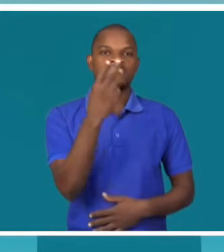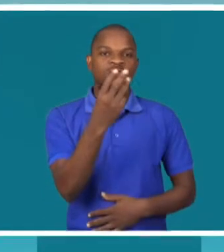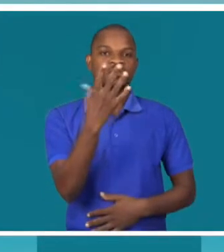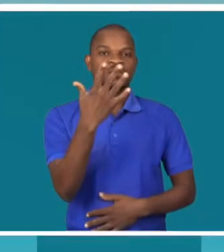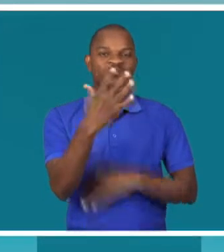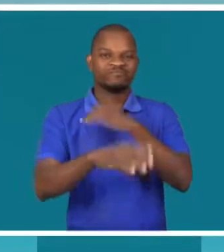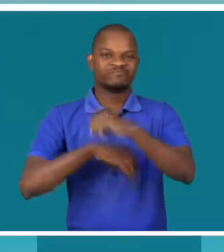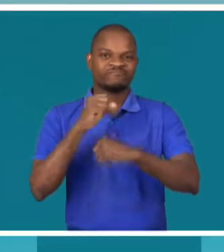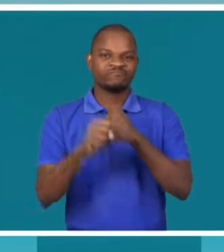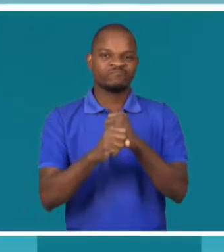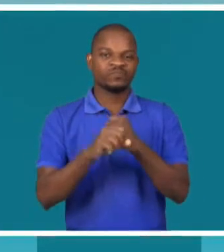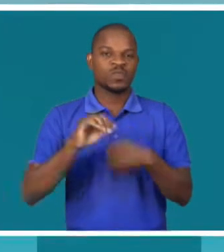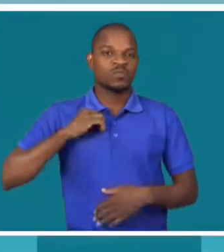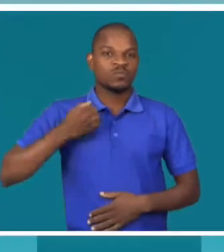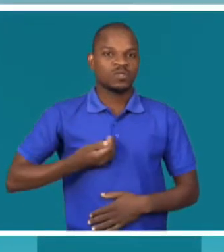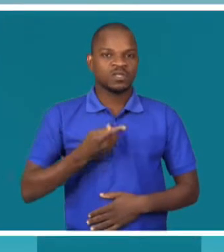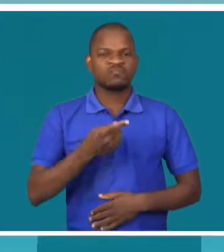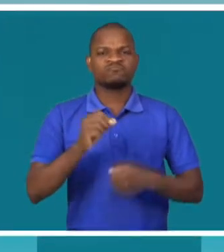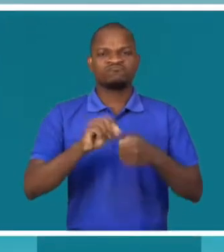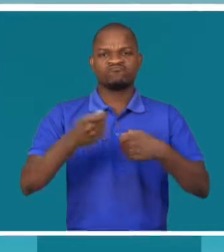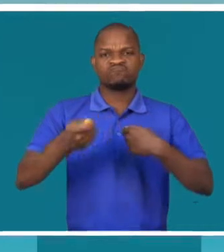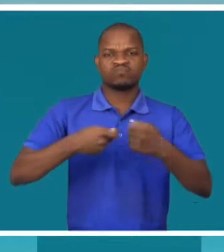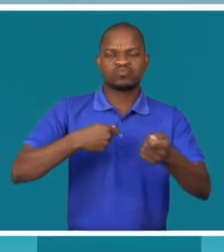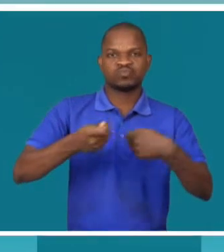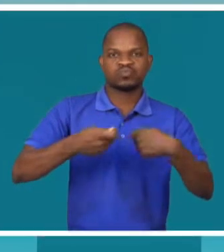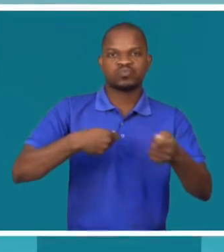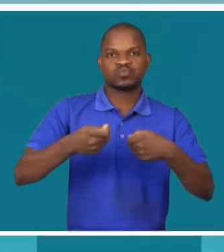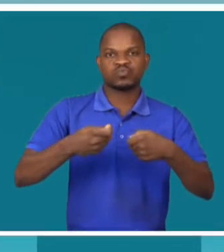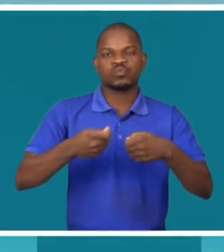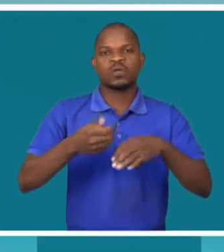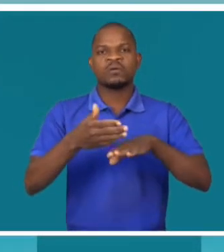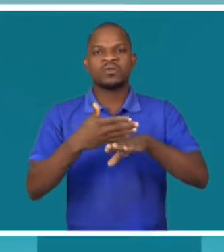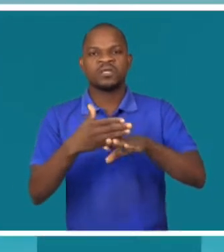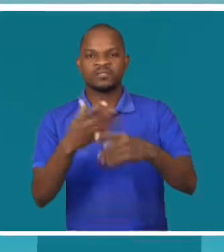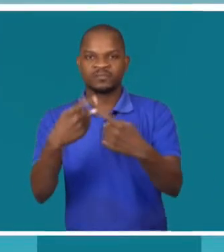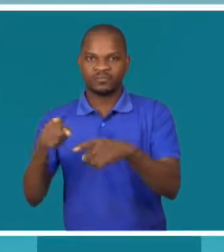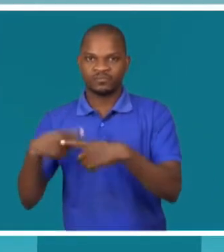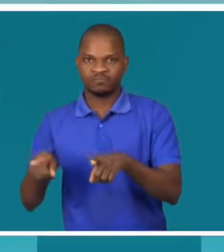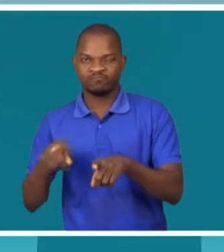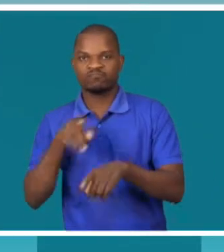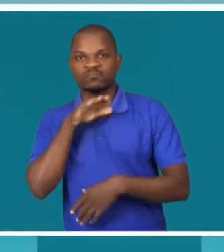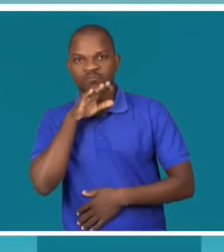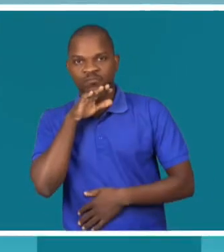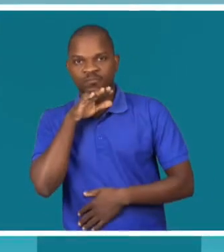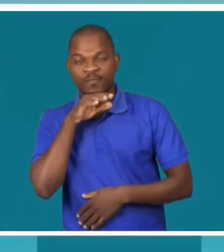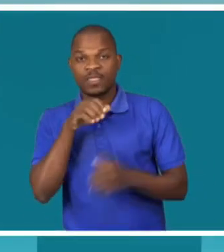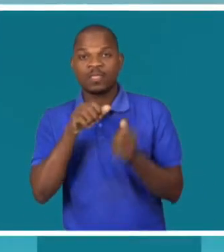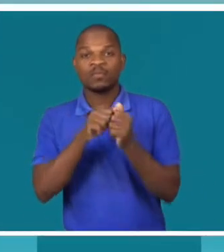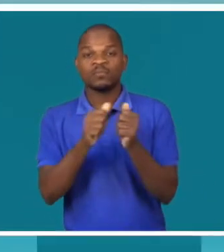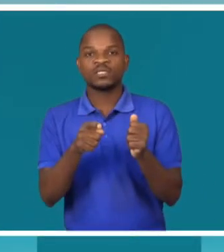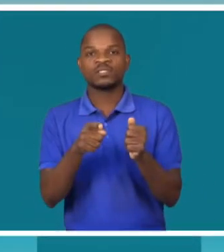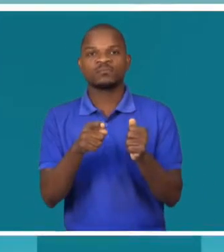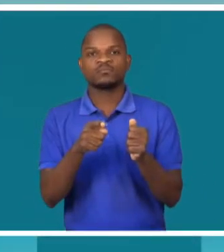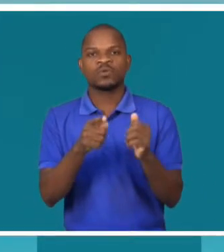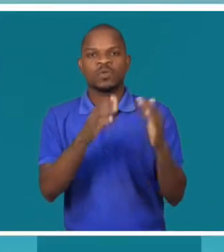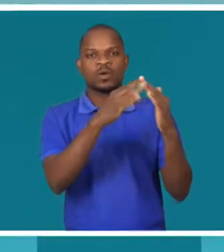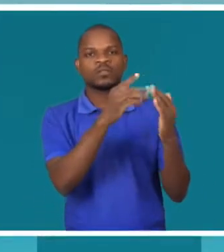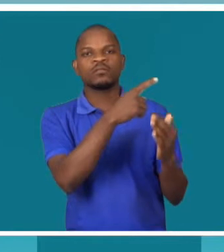a dona Suzana Moratti, o seu negócio é a venda de marisco. Esta casa é fruto